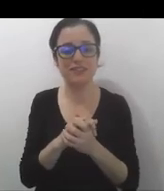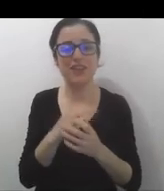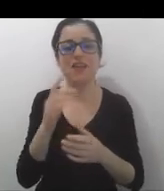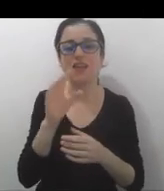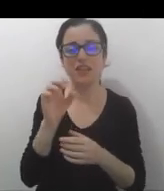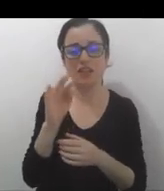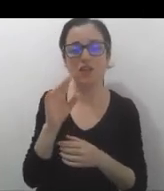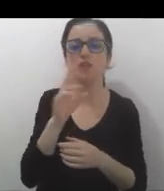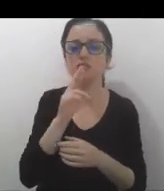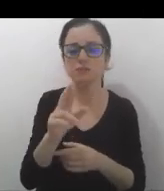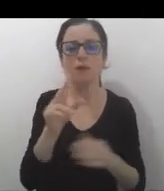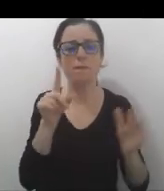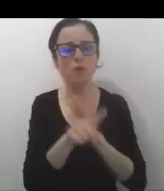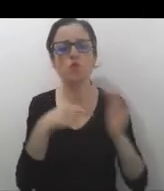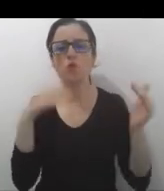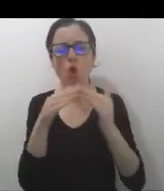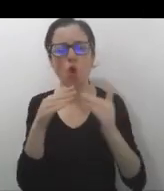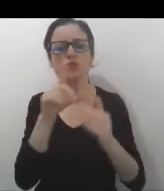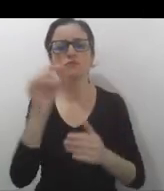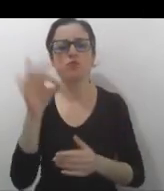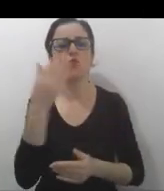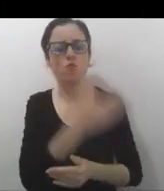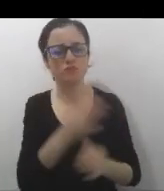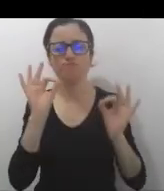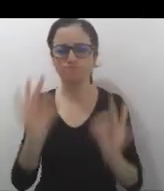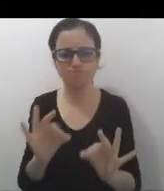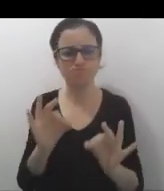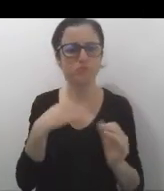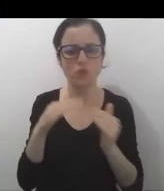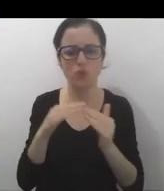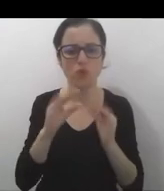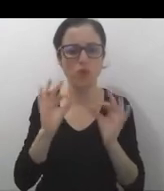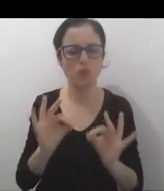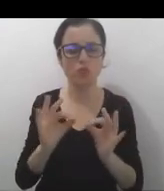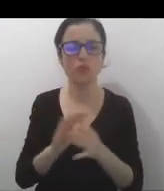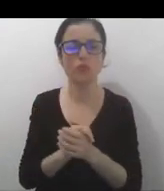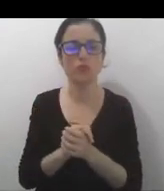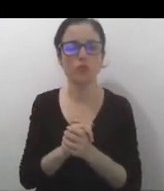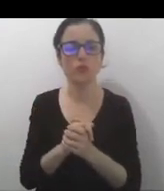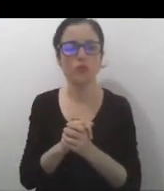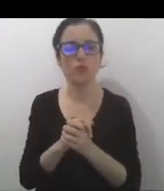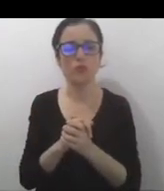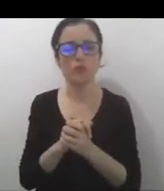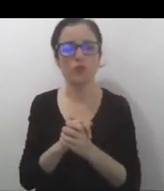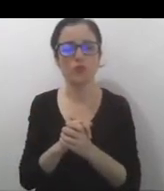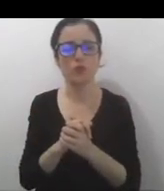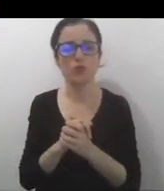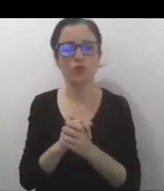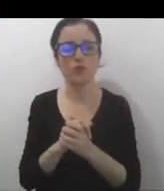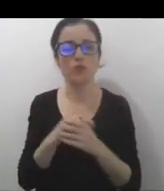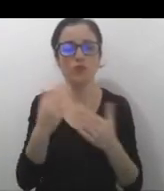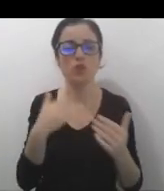podia acrescentar talvez alguma... Bom, primeiro, talvez acrescentar duas coisas. Uma é que as pessoas querem medir a produtividade